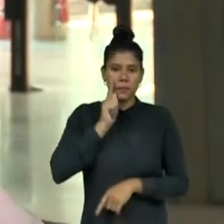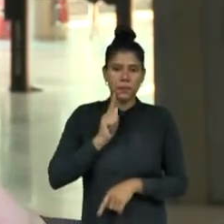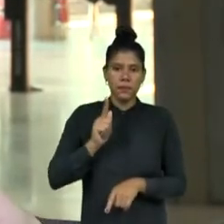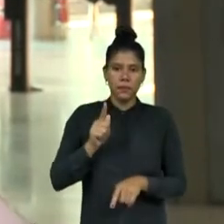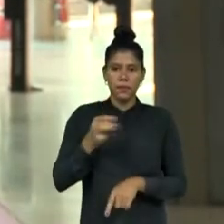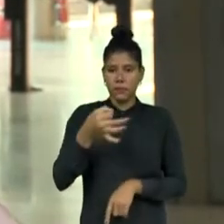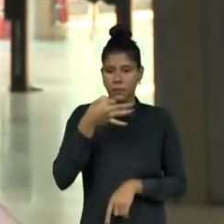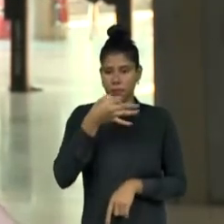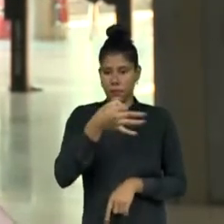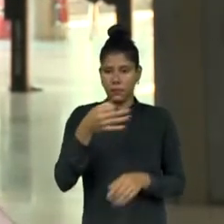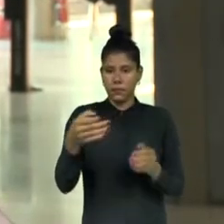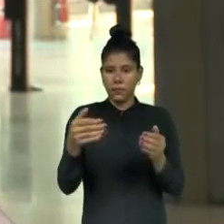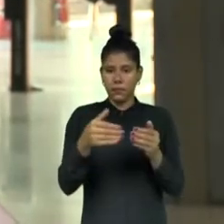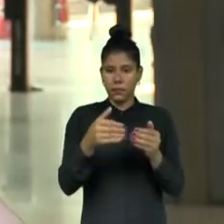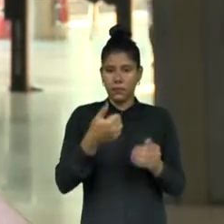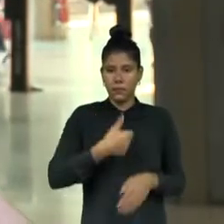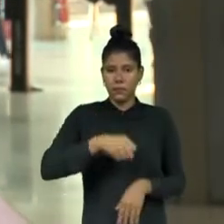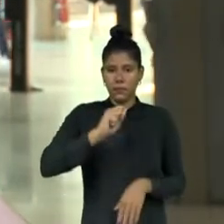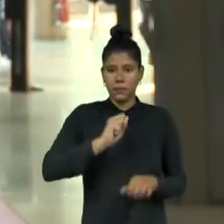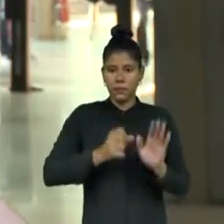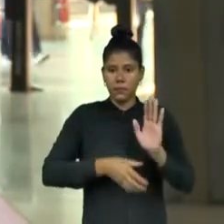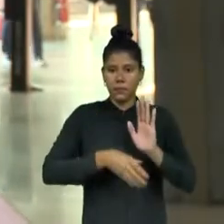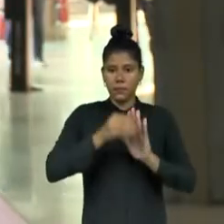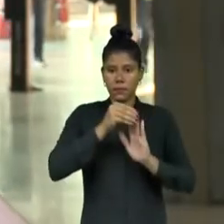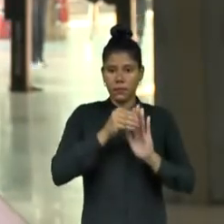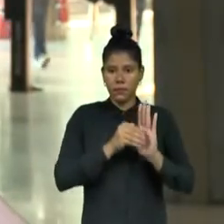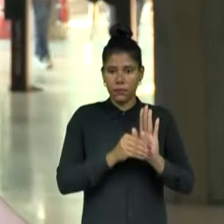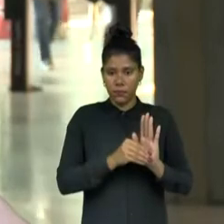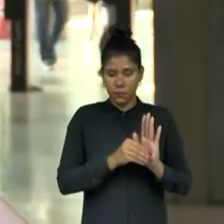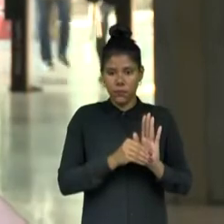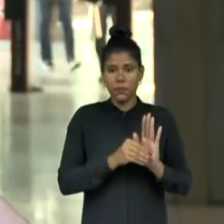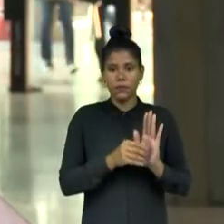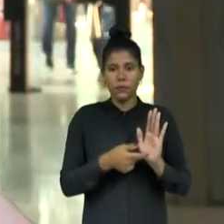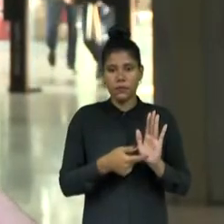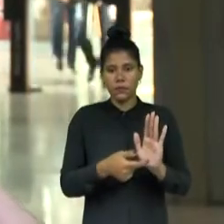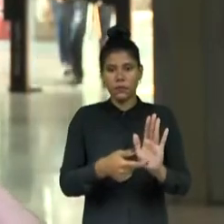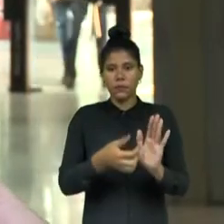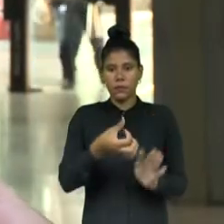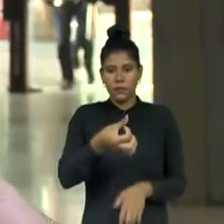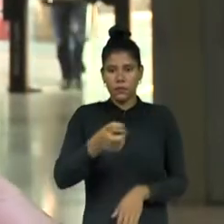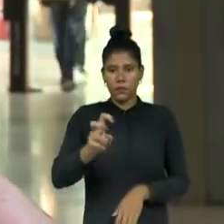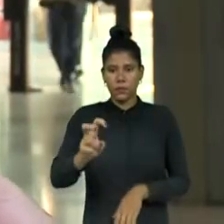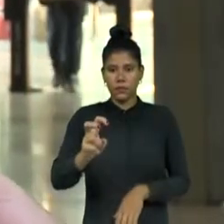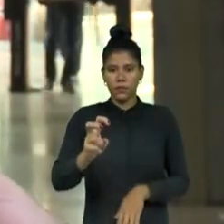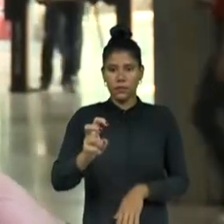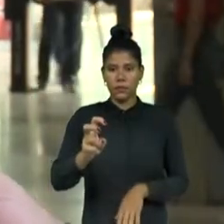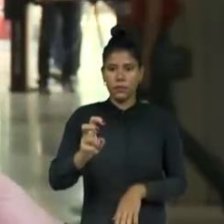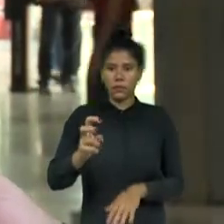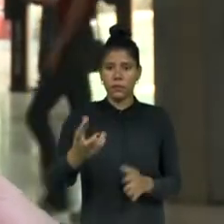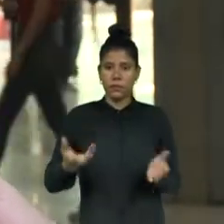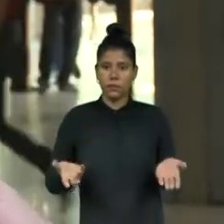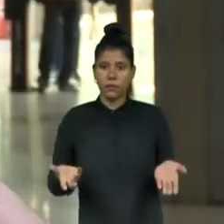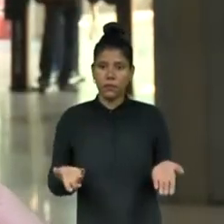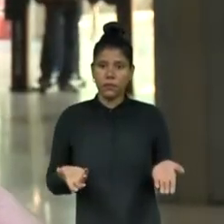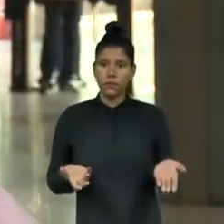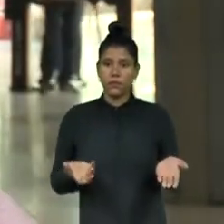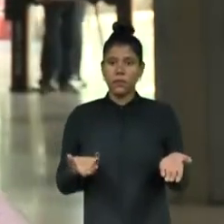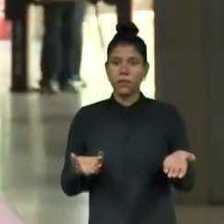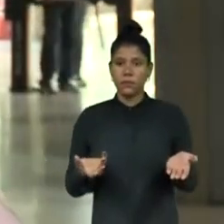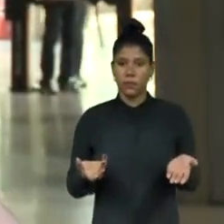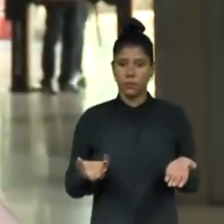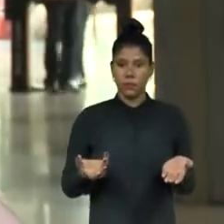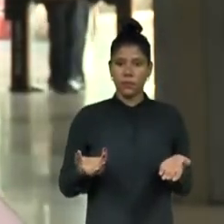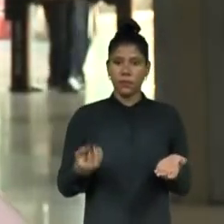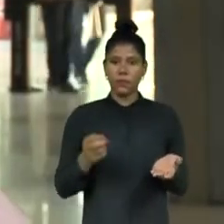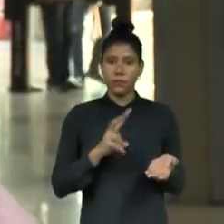favorável a 18 emendas da LDO, foram apresentadas 65 emendas por parlamentares. Então, a matéria está apta ao plenário,